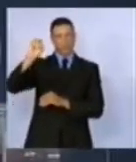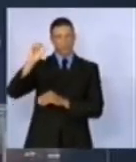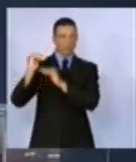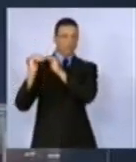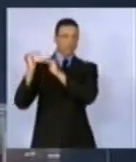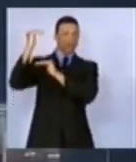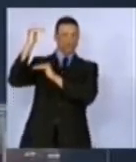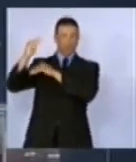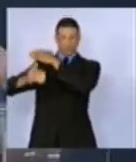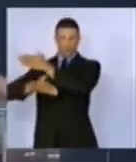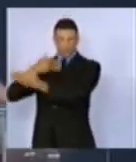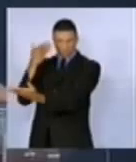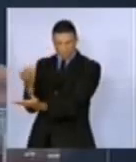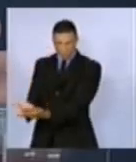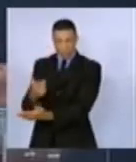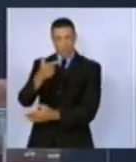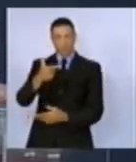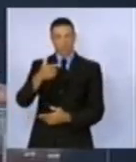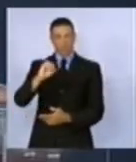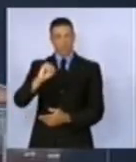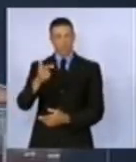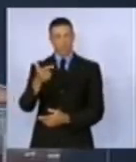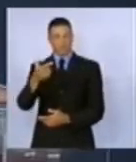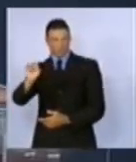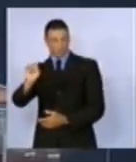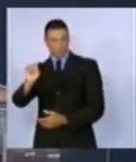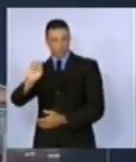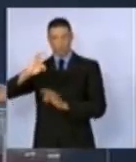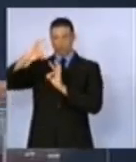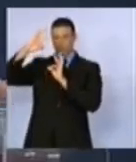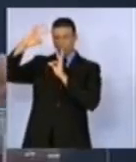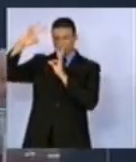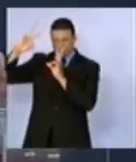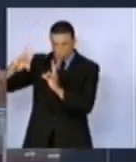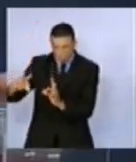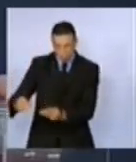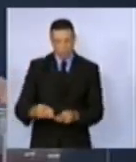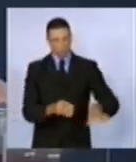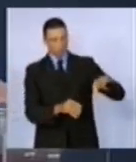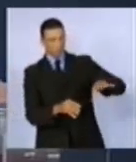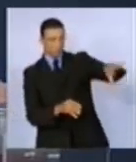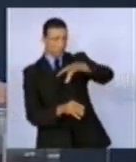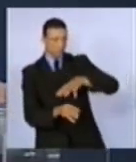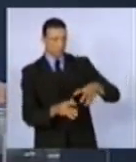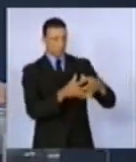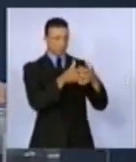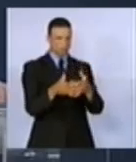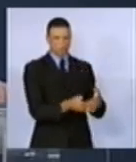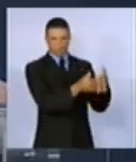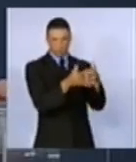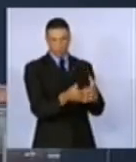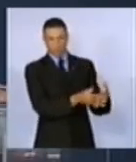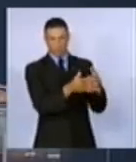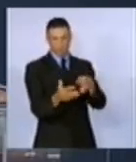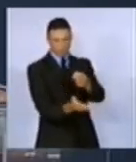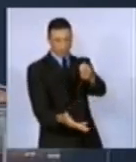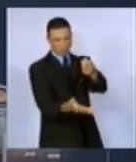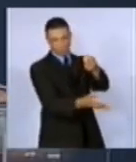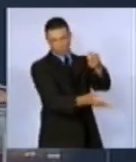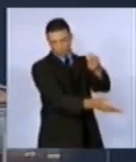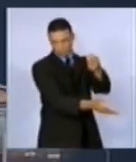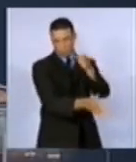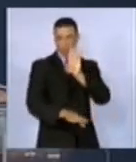2028 nós pudéssemos ter a totalidade eh de todas as áreas com colheita mecânica eh houve